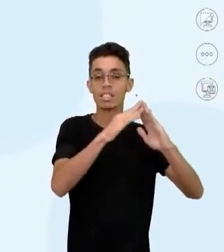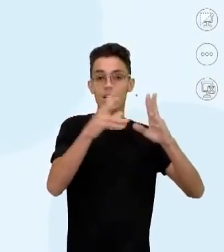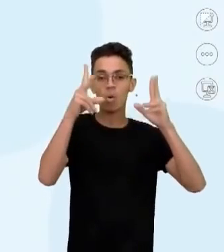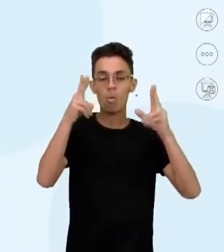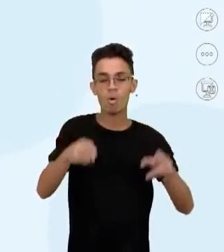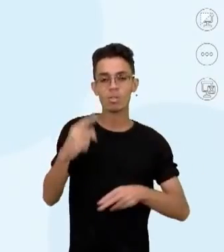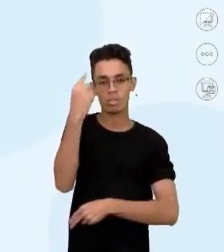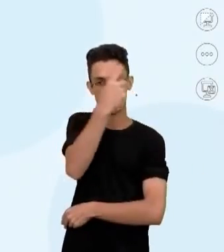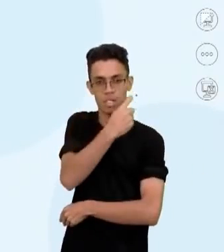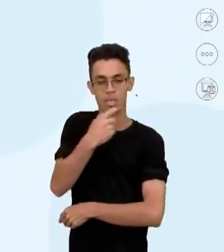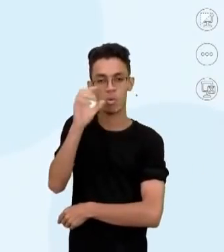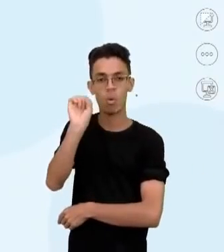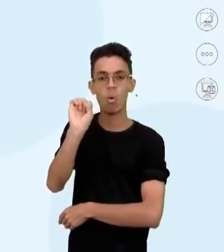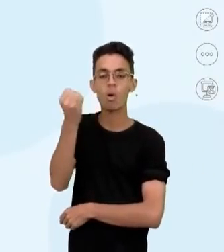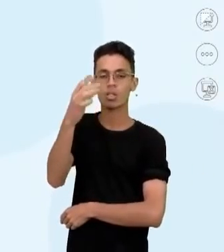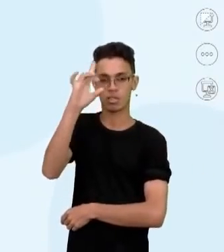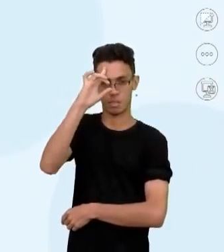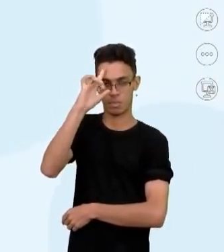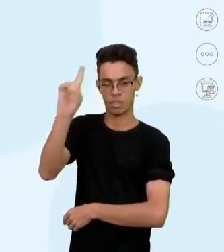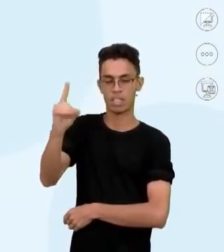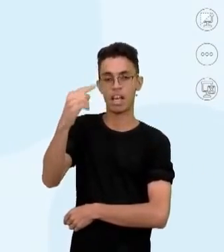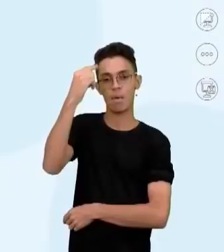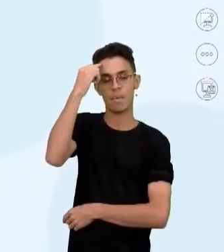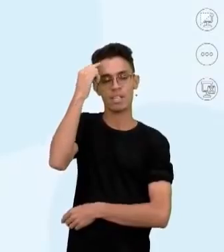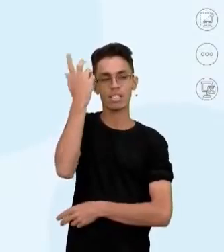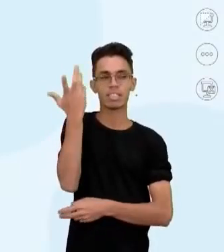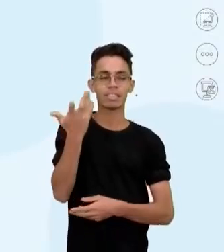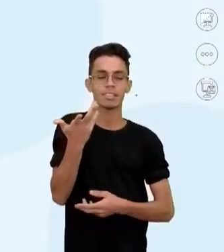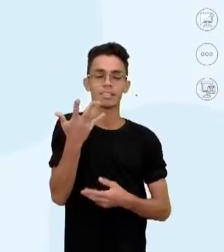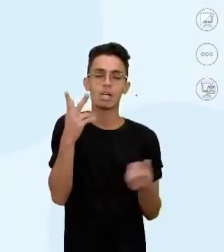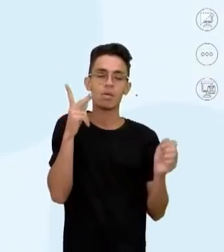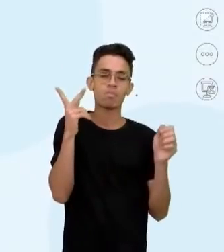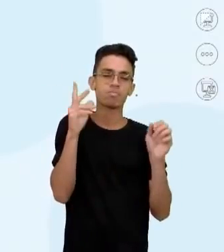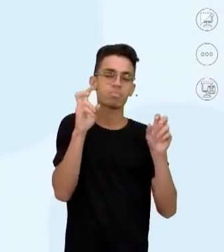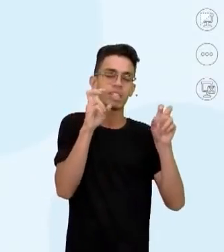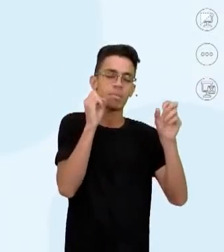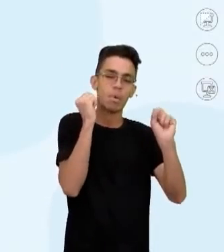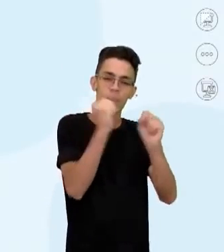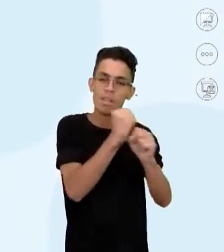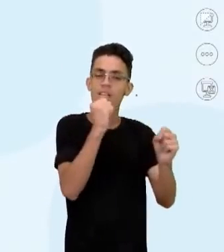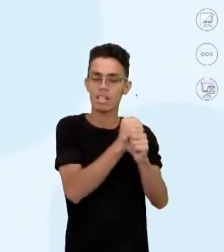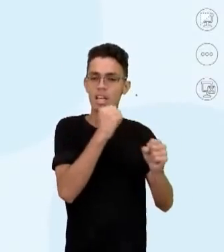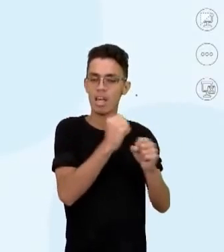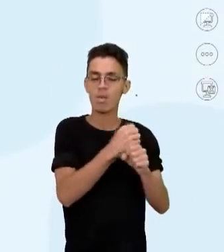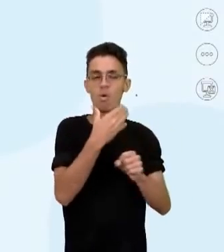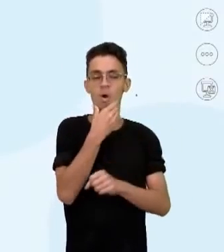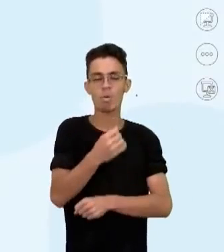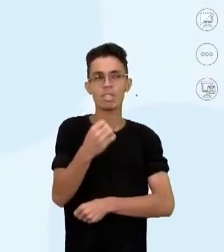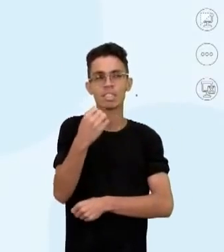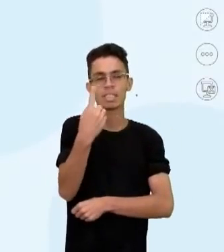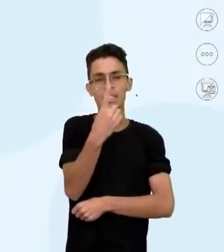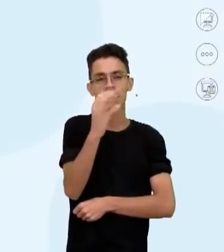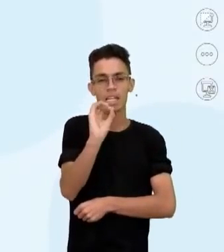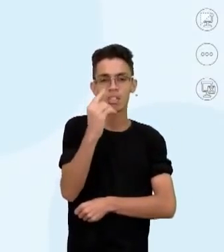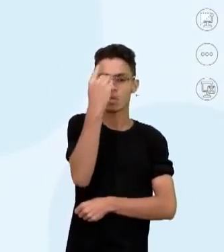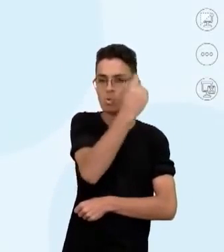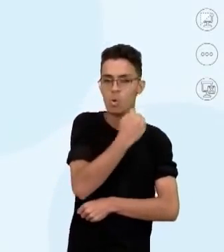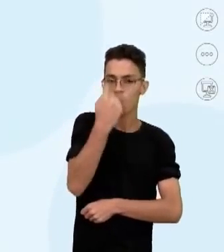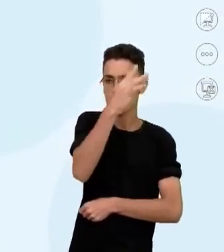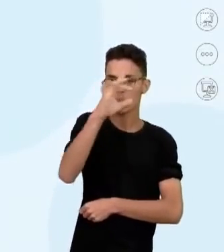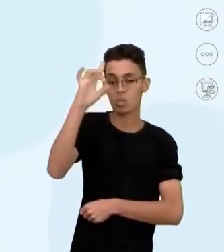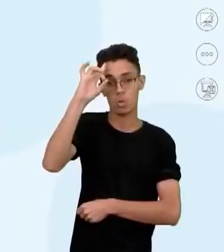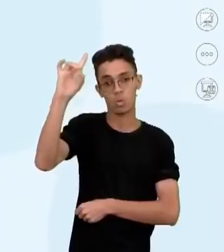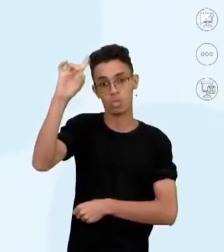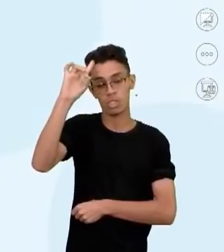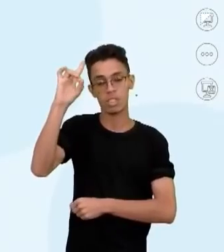8 horas. Daí eu penso, ó, é um pedreirinho que está trabalhando. Se ele trabalhar 10 horas todo dia, ele vai gastar 120